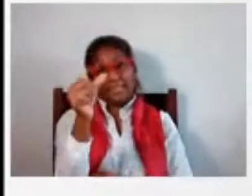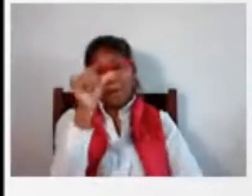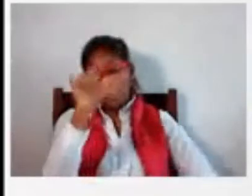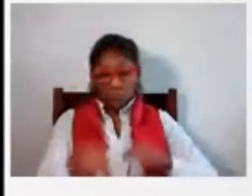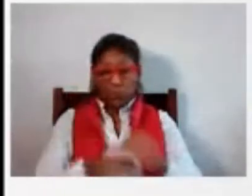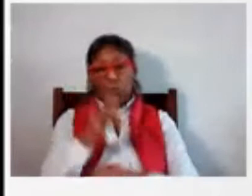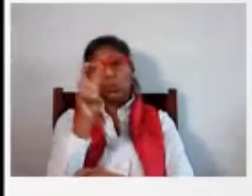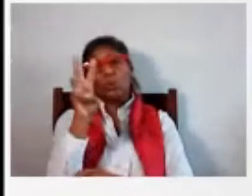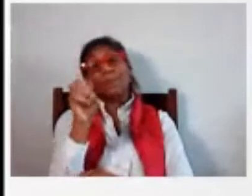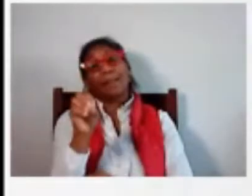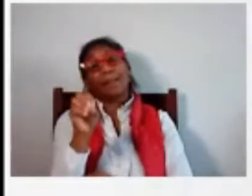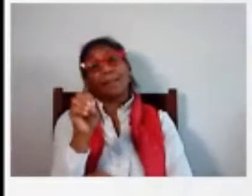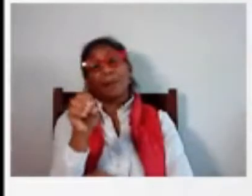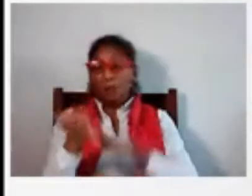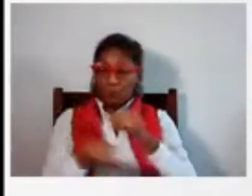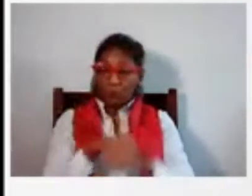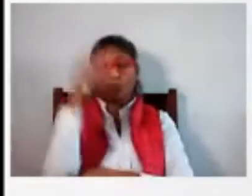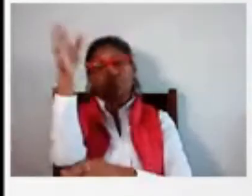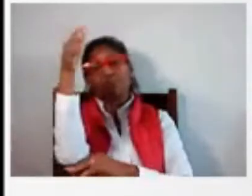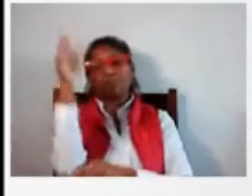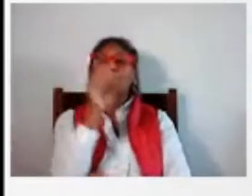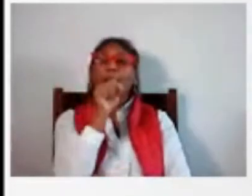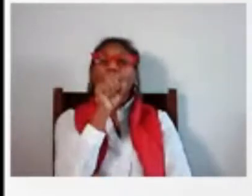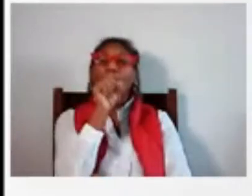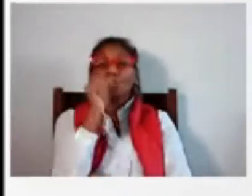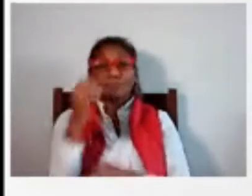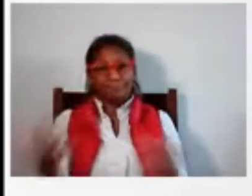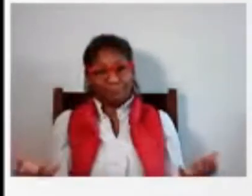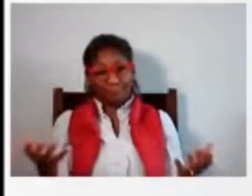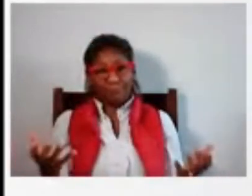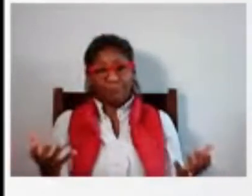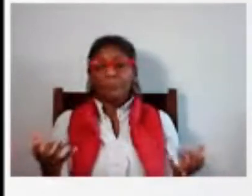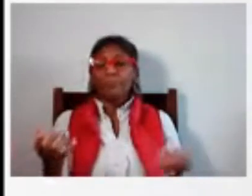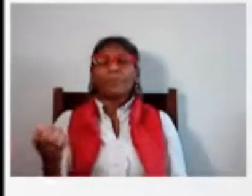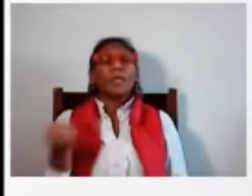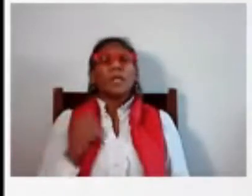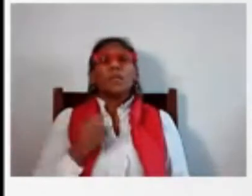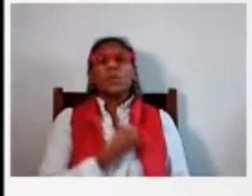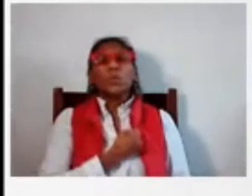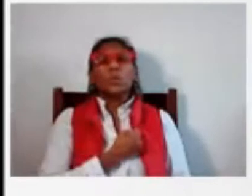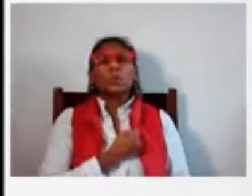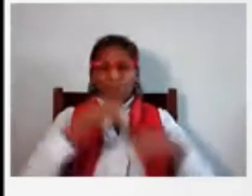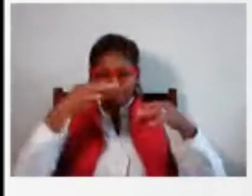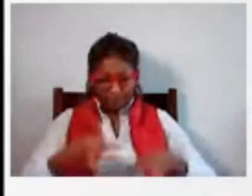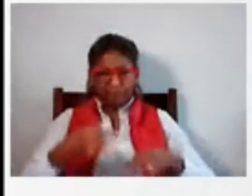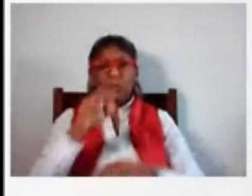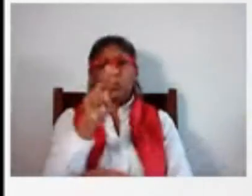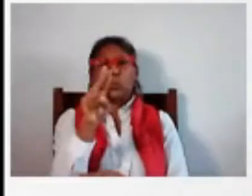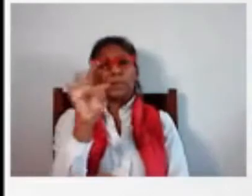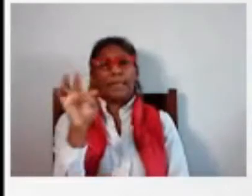30, bandeira laranja. No indicador variação do número de confirmados em